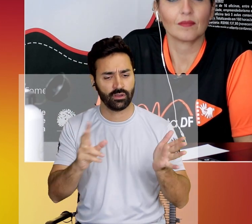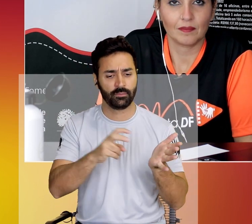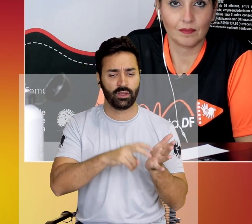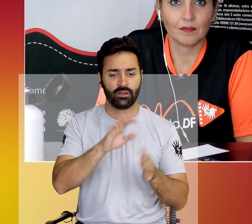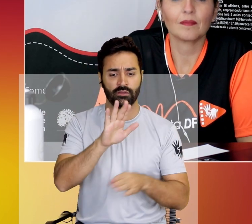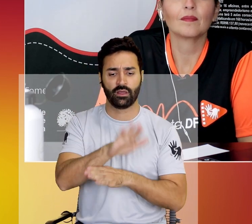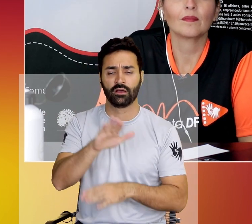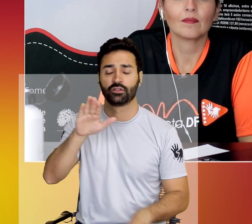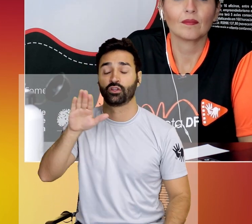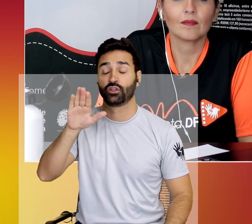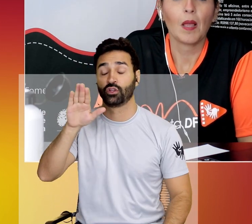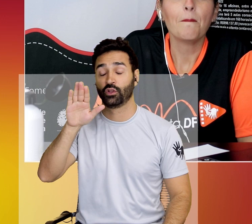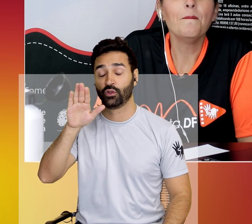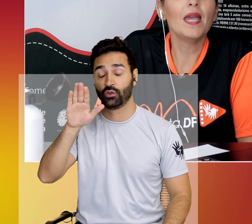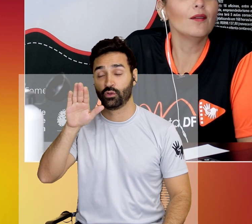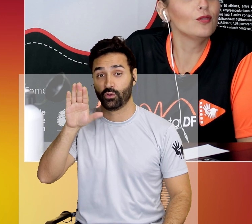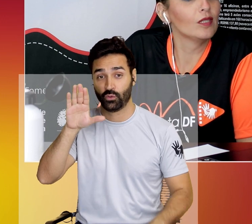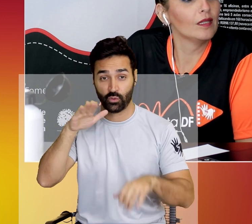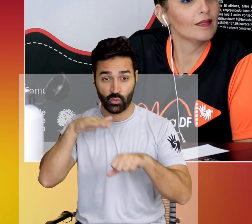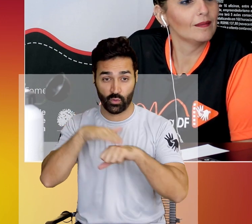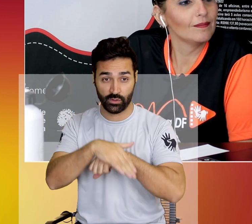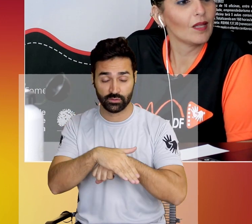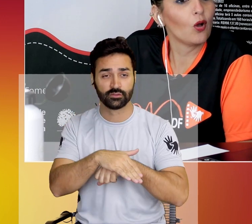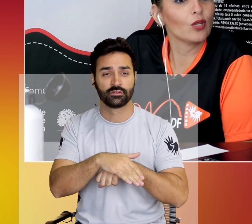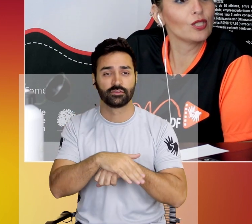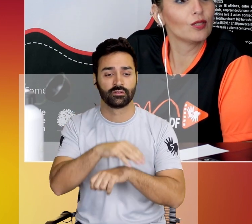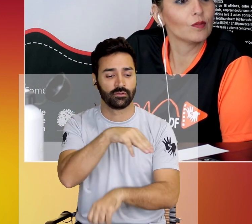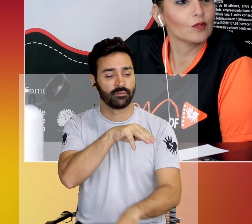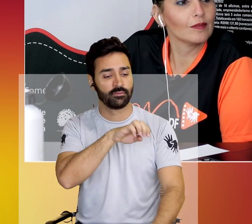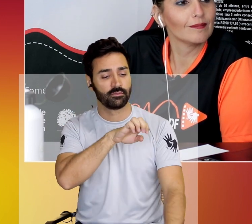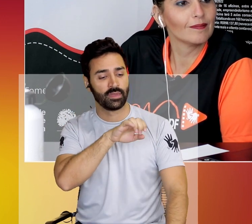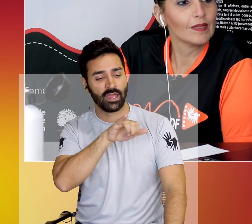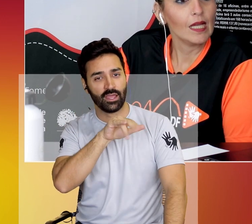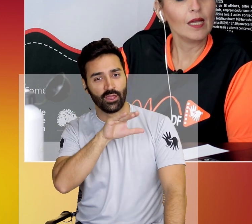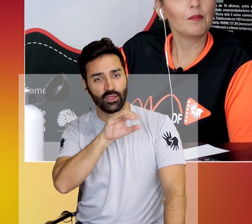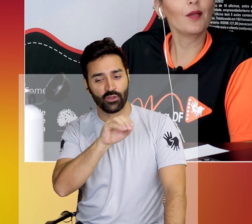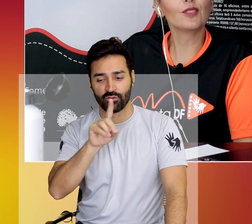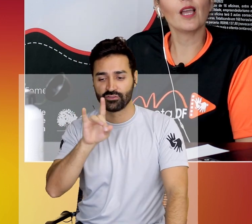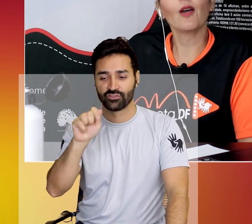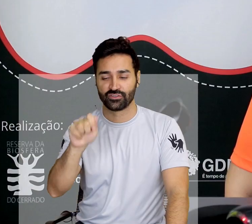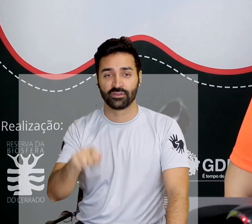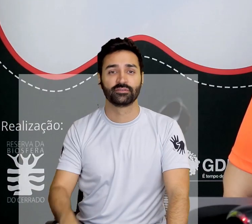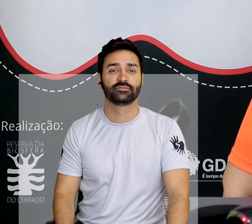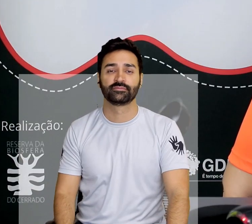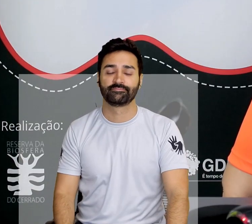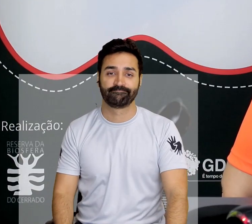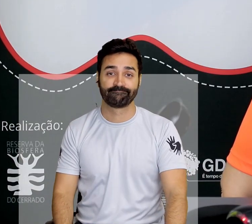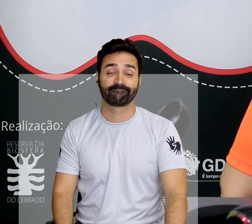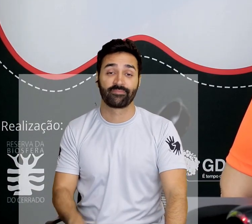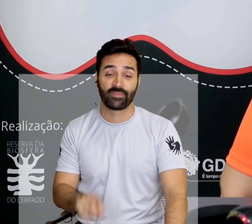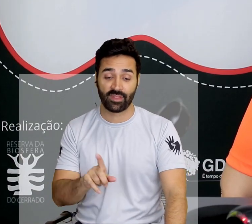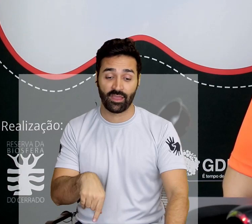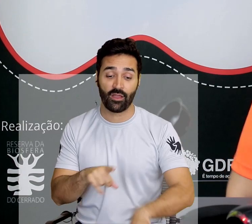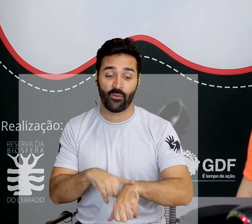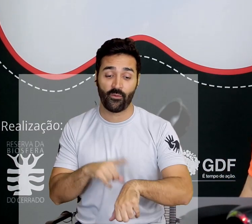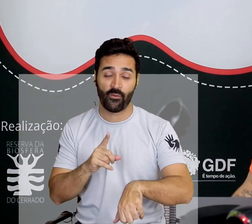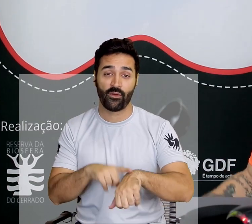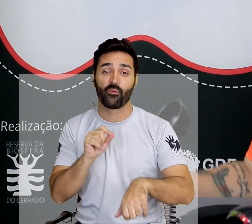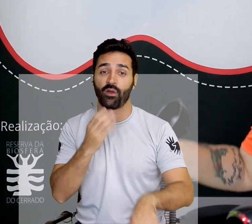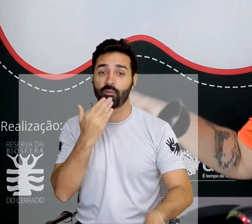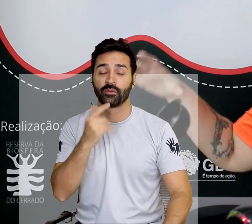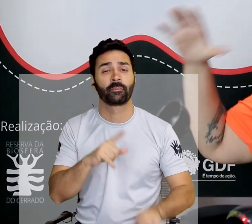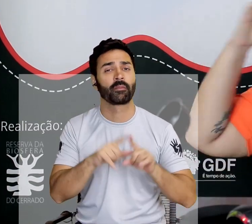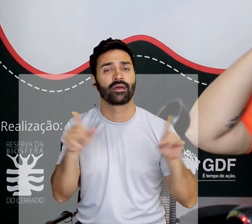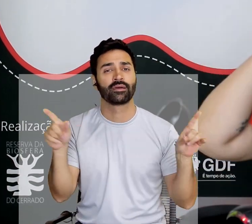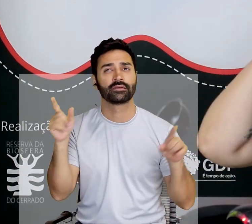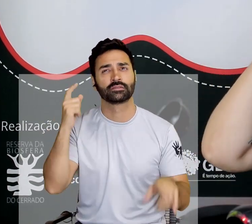e meio-dia. Meio-dia. Ótimo. Meio-dia é a hora do almoço, né? Mas quando a